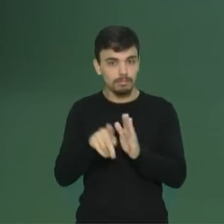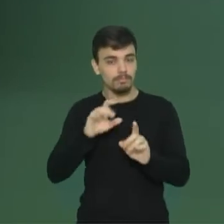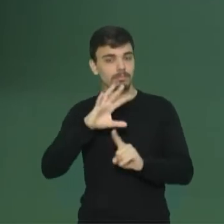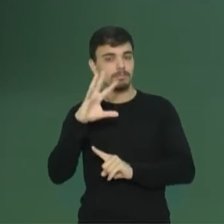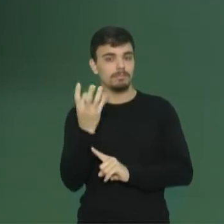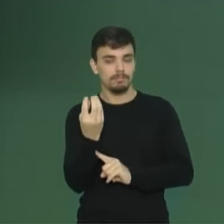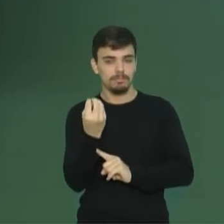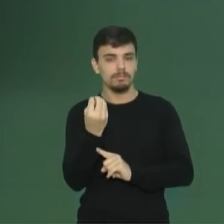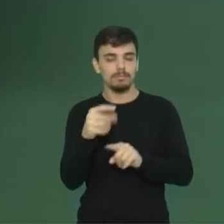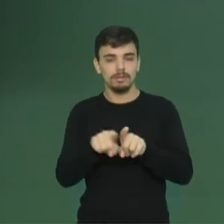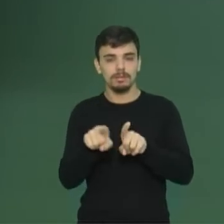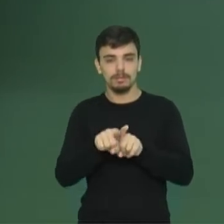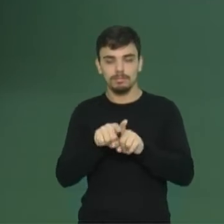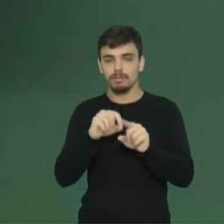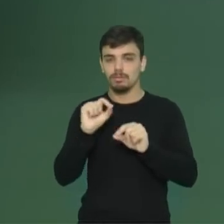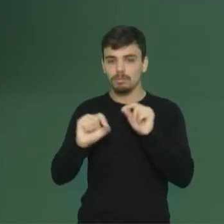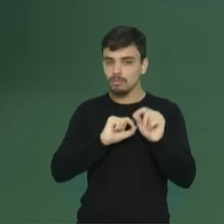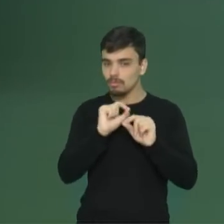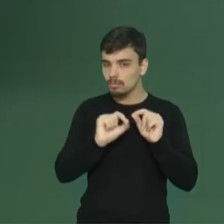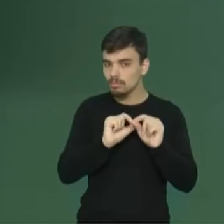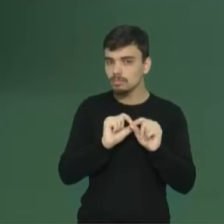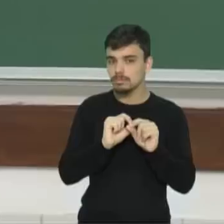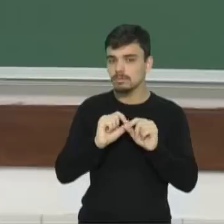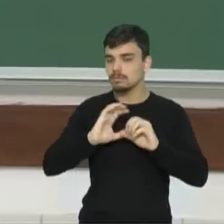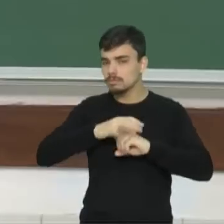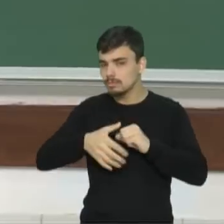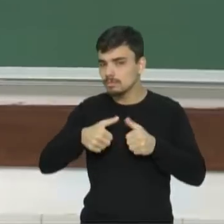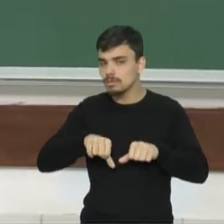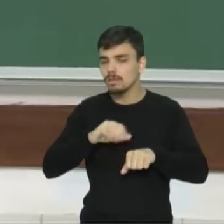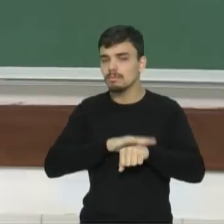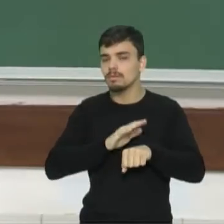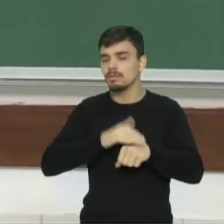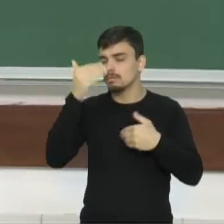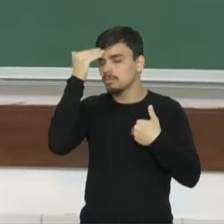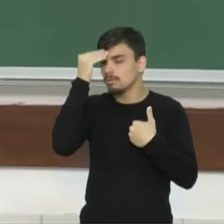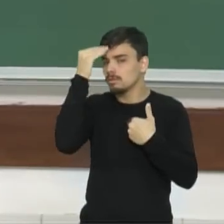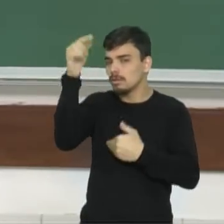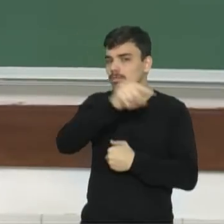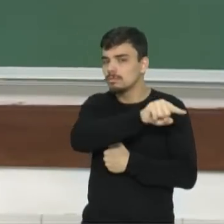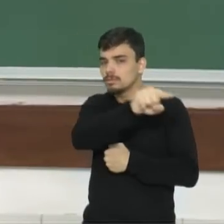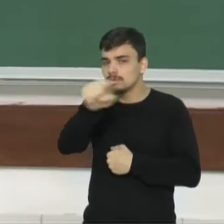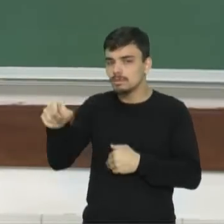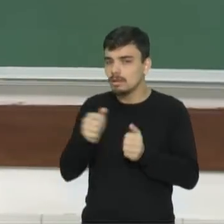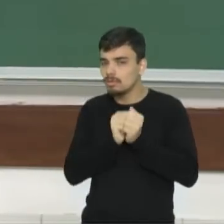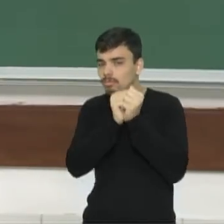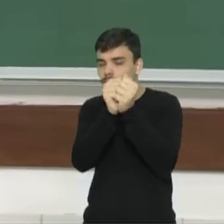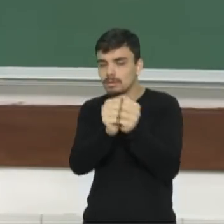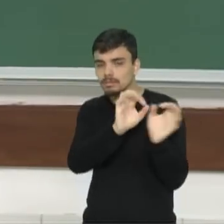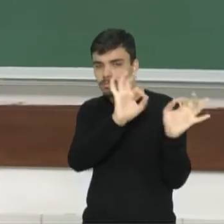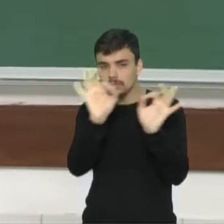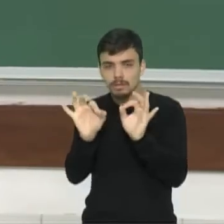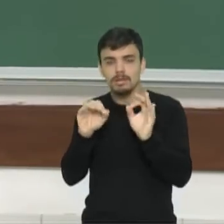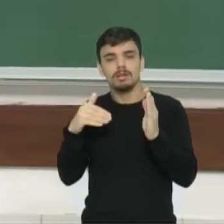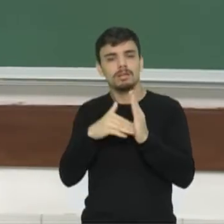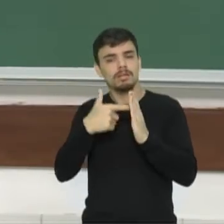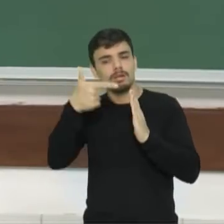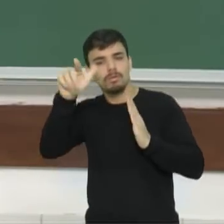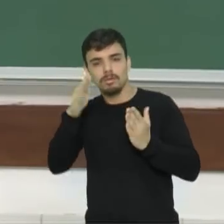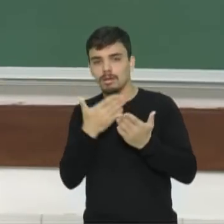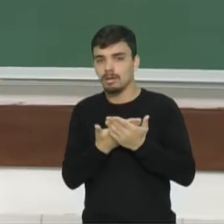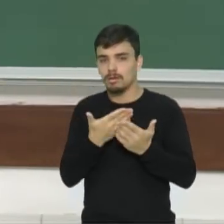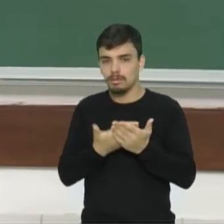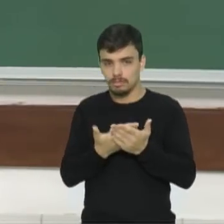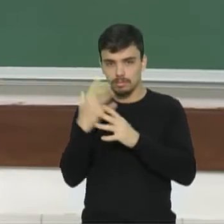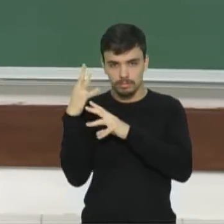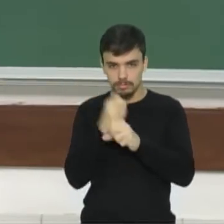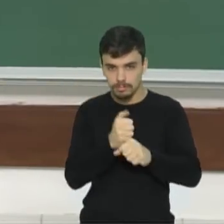as dicas para um isolamento social muito bom nesse período. Eu sou grato por vocês terem acompanhado essa aula, muito obrigado e até a nossa próxima aula de